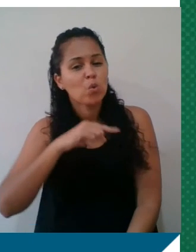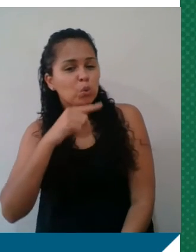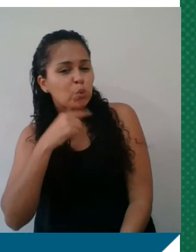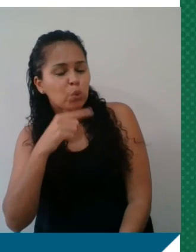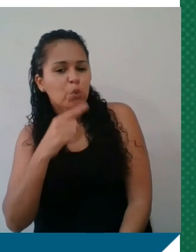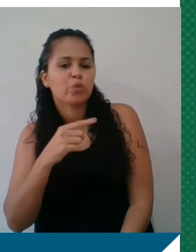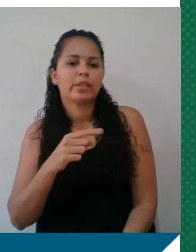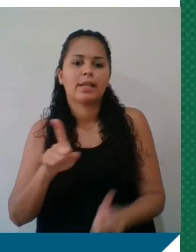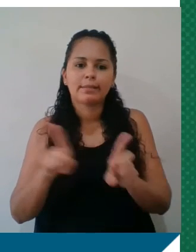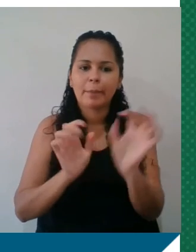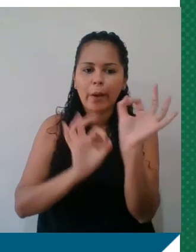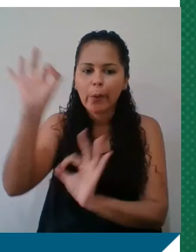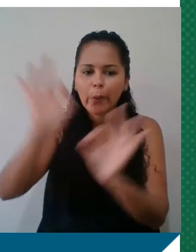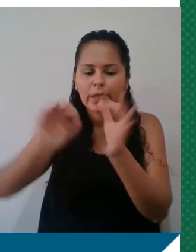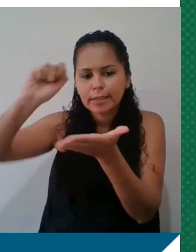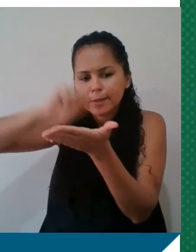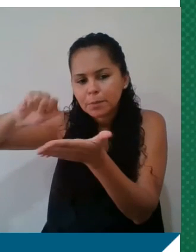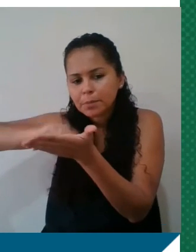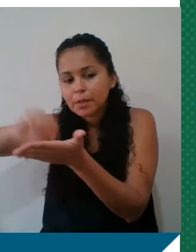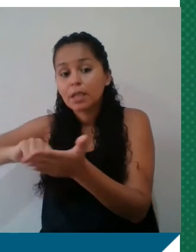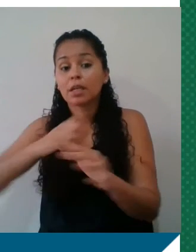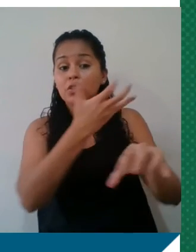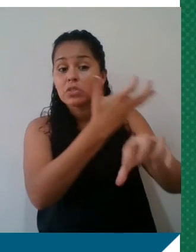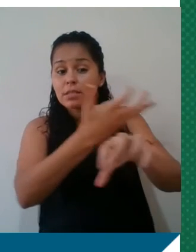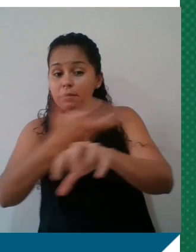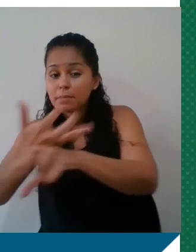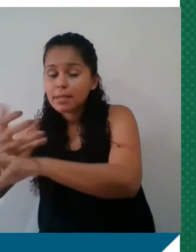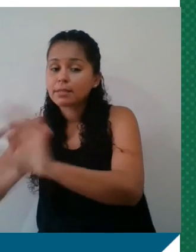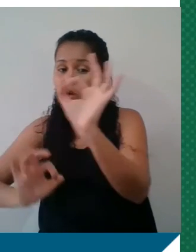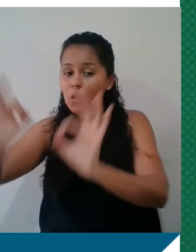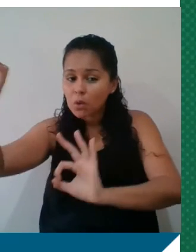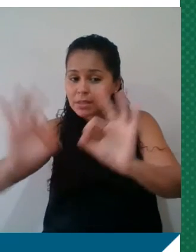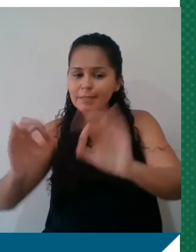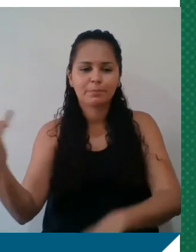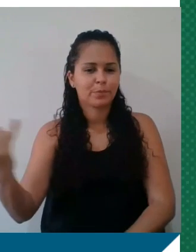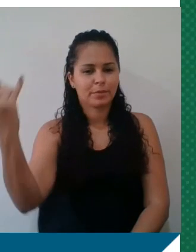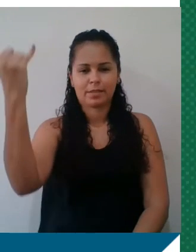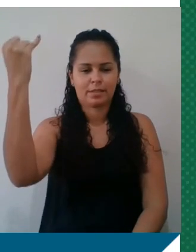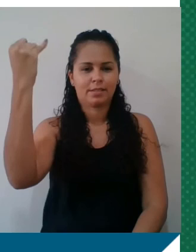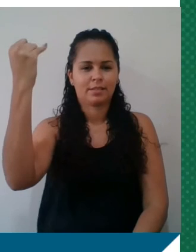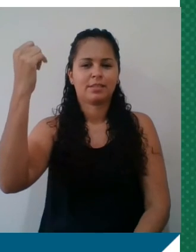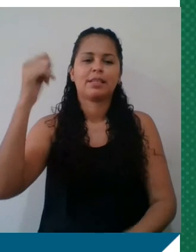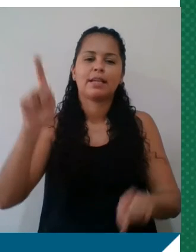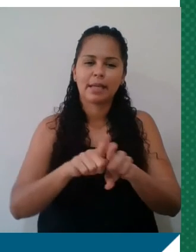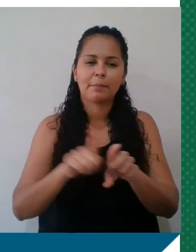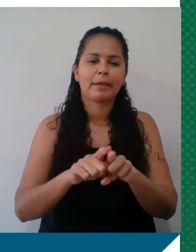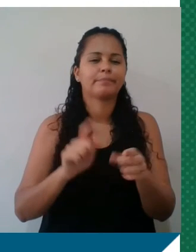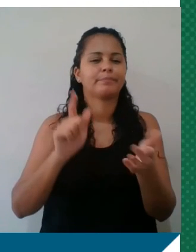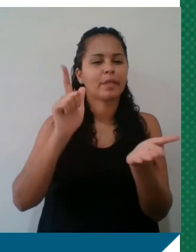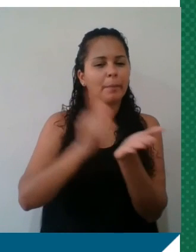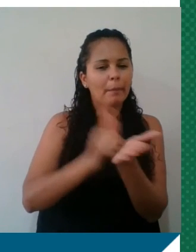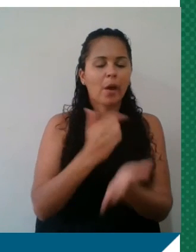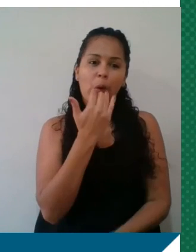E organize as anotações por disciplinas, separe. É essencial a organização, gente. Os destaques coloridos